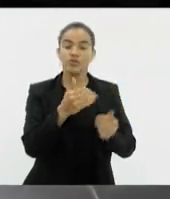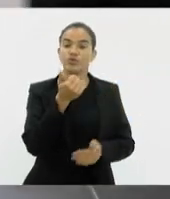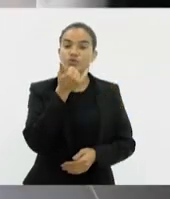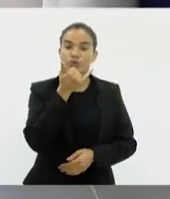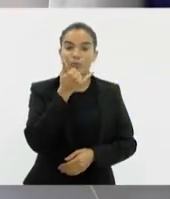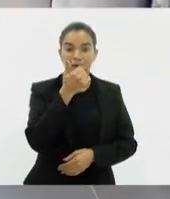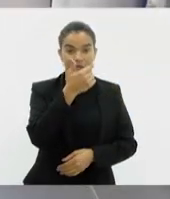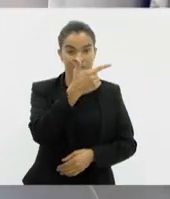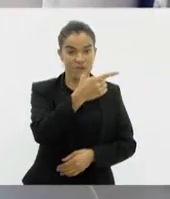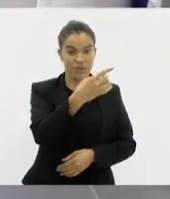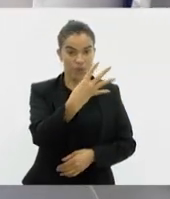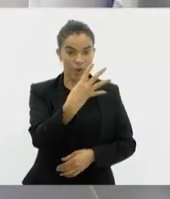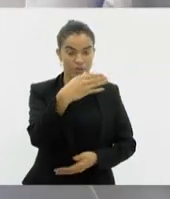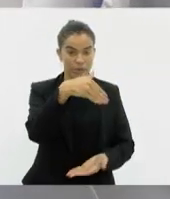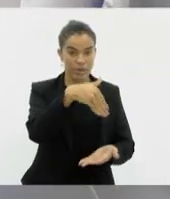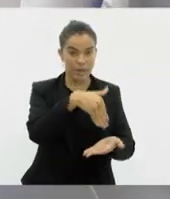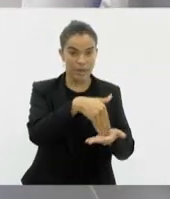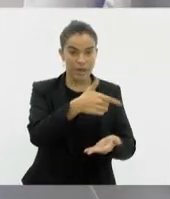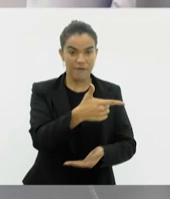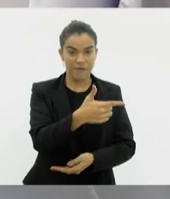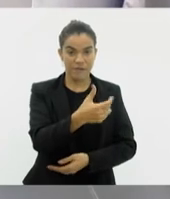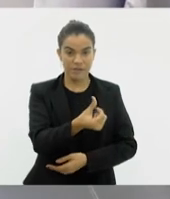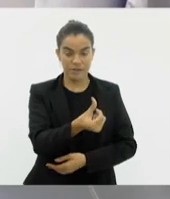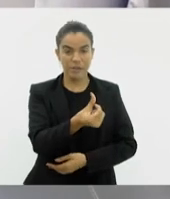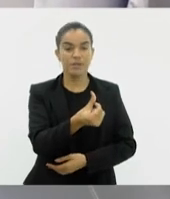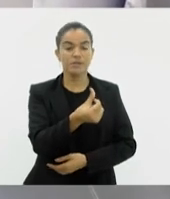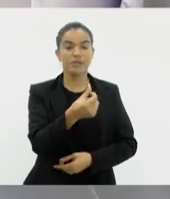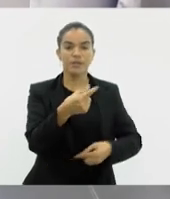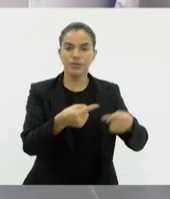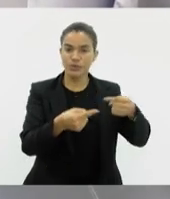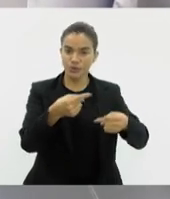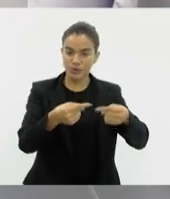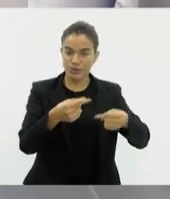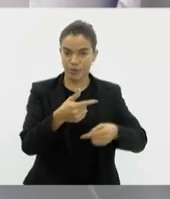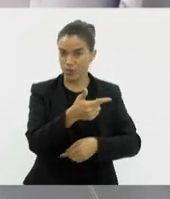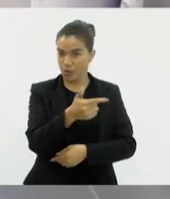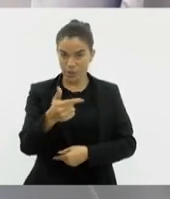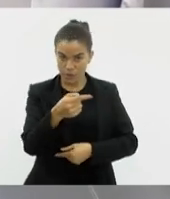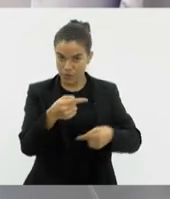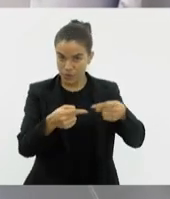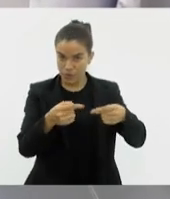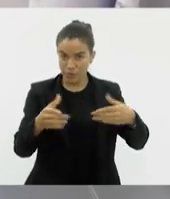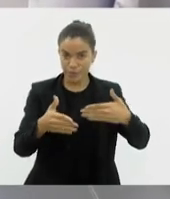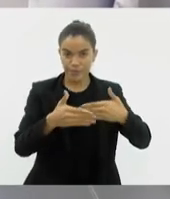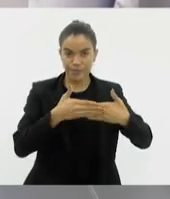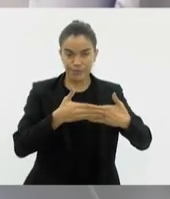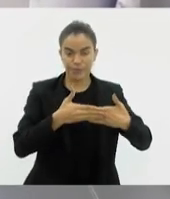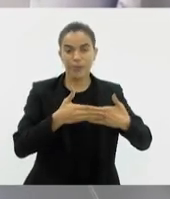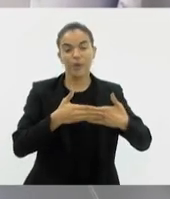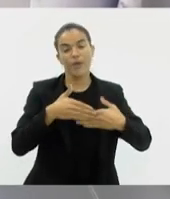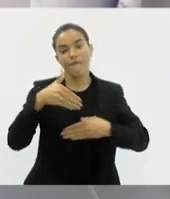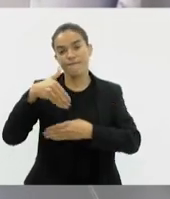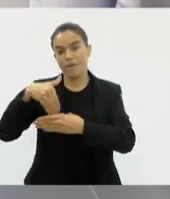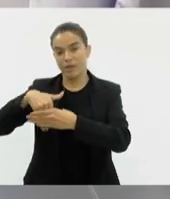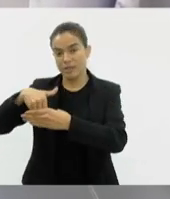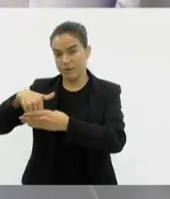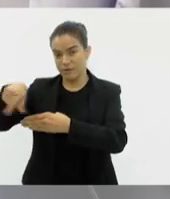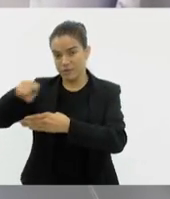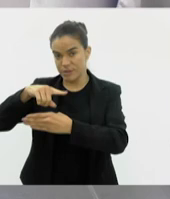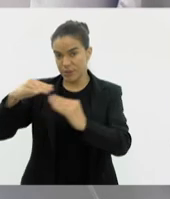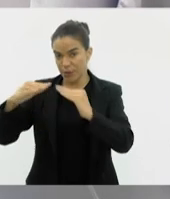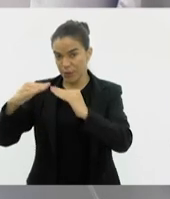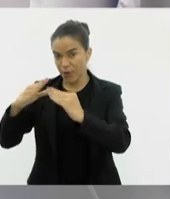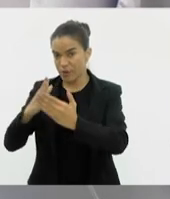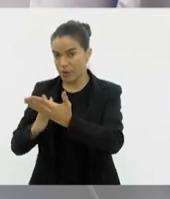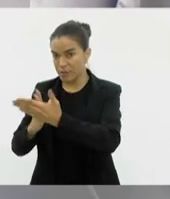desculpa, 23 está retirado de pauta. 24 a 26, em discussão, não havendo quem queira discutir, em votação, os senhores que aprovam,